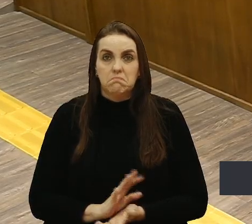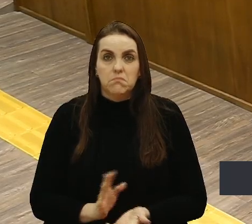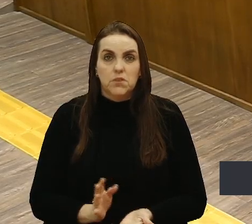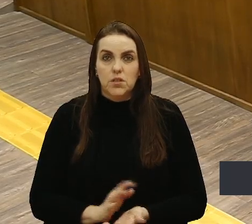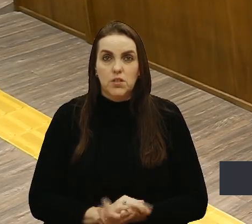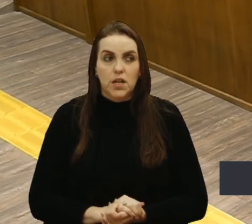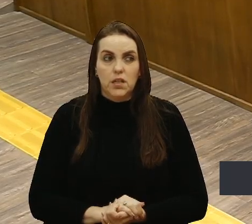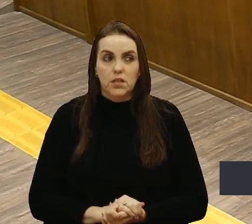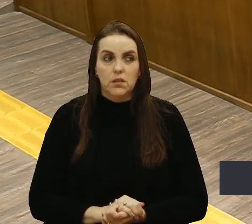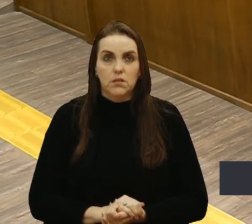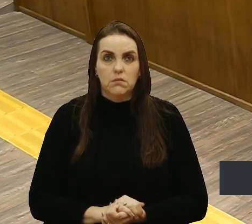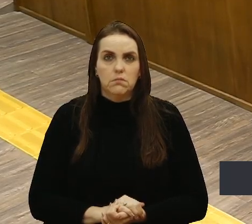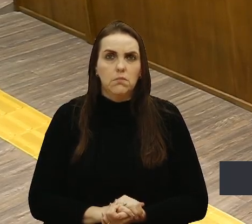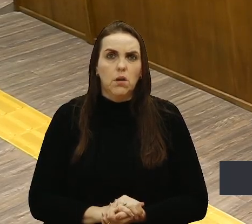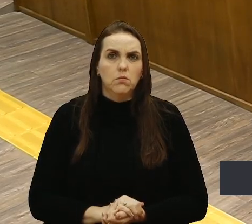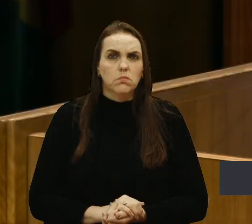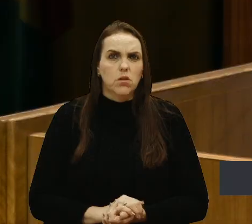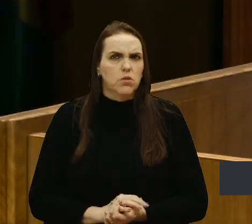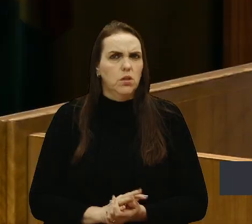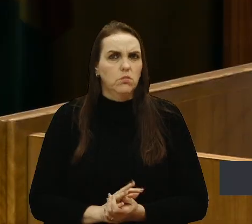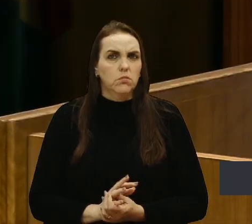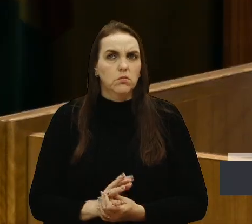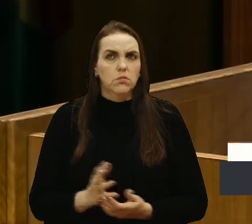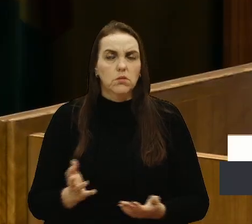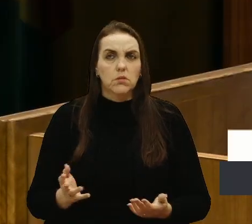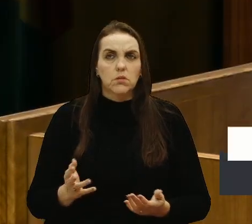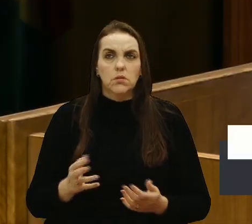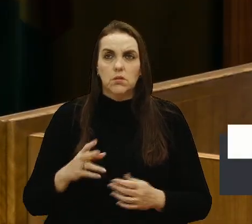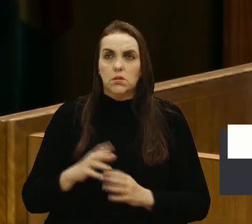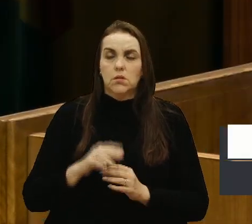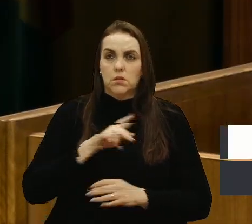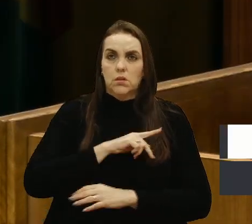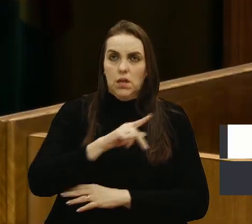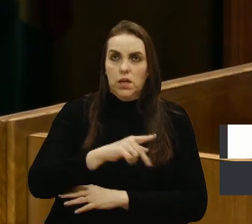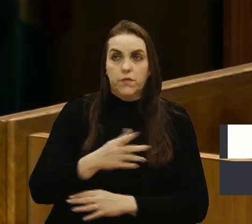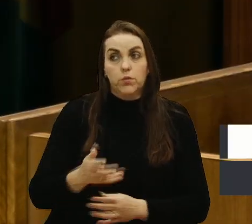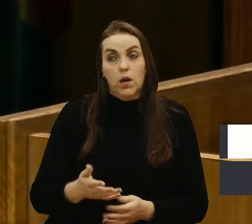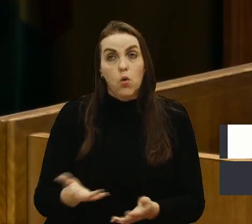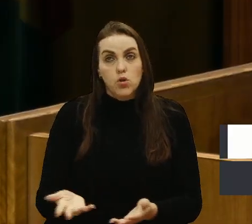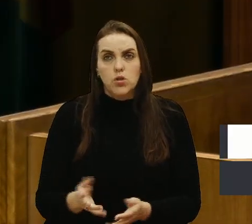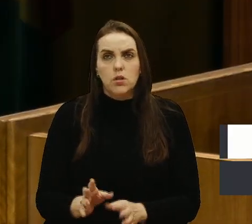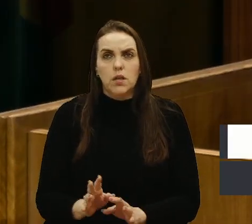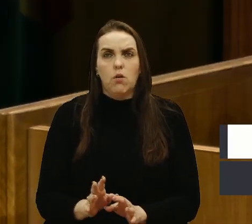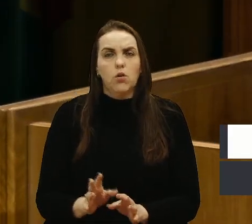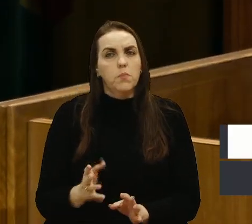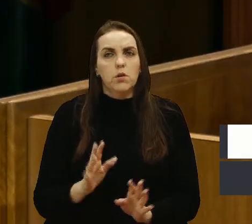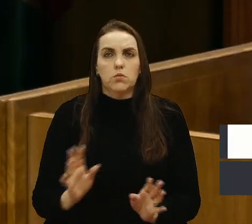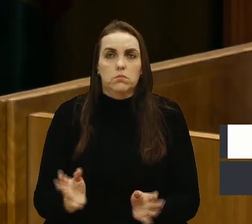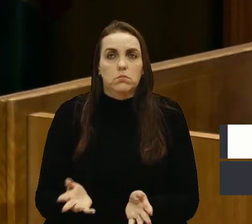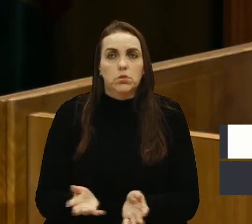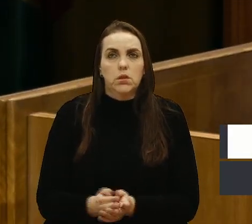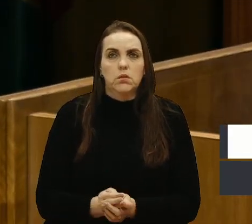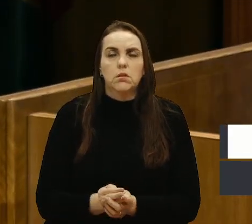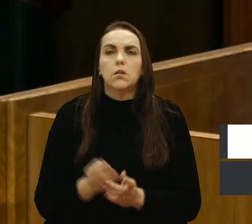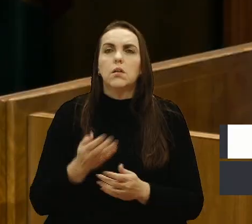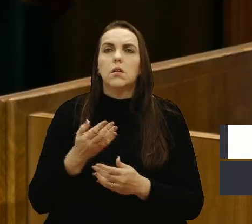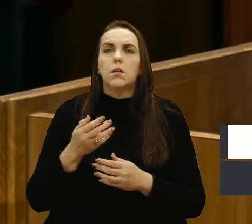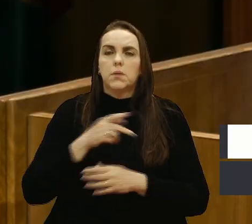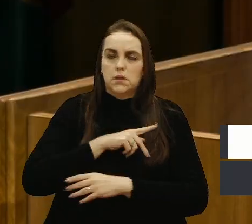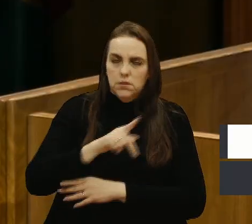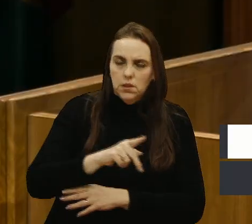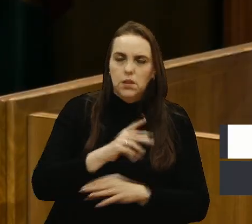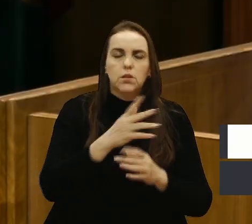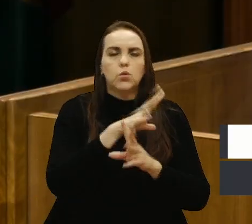Senhor presidente, senhores vereadores, pessoal que nos acompanha, eu ainda vou ficar no tema